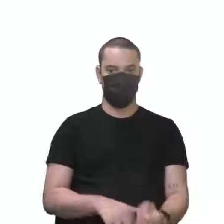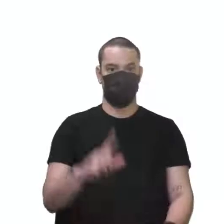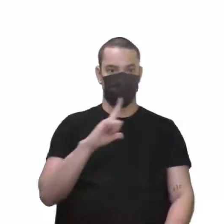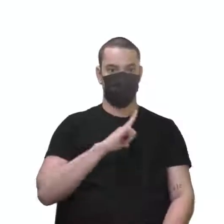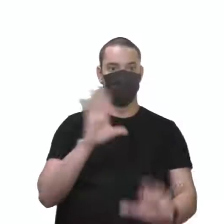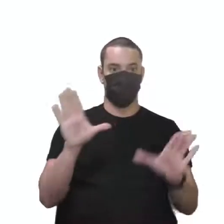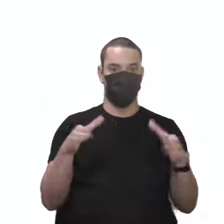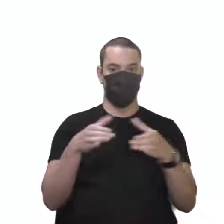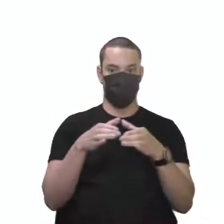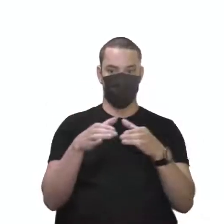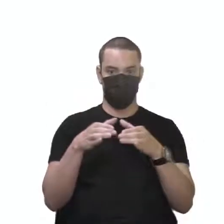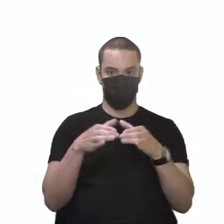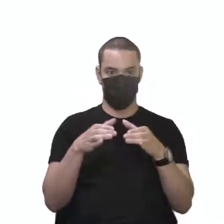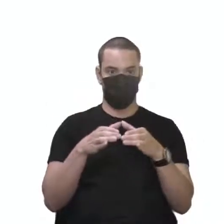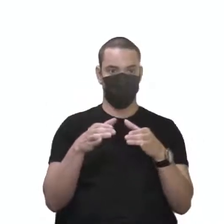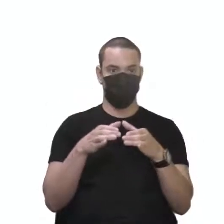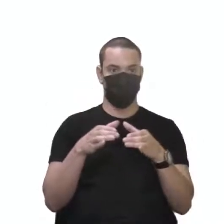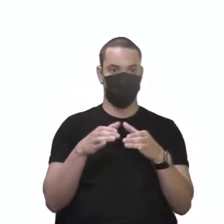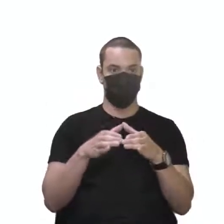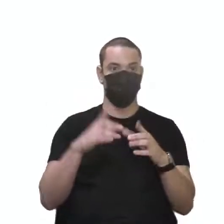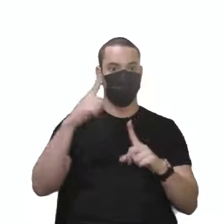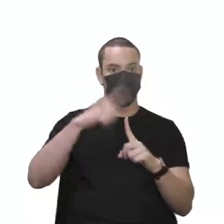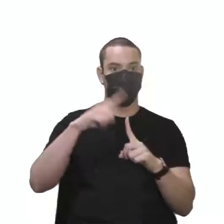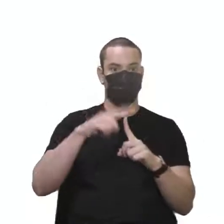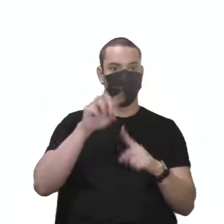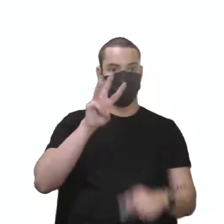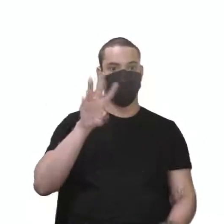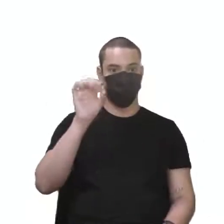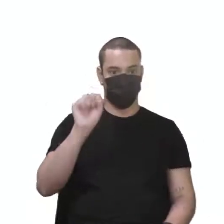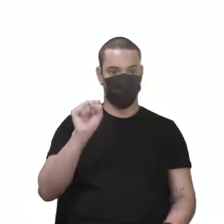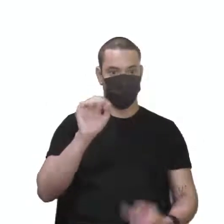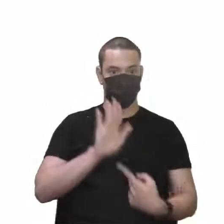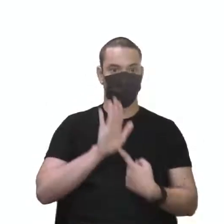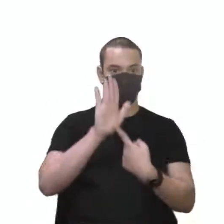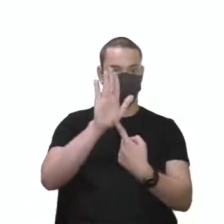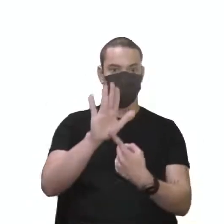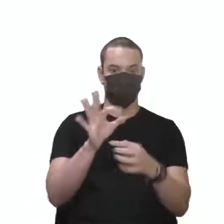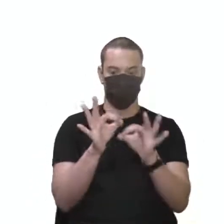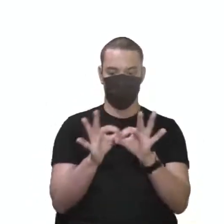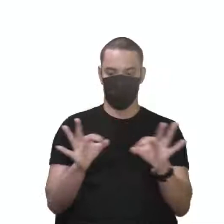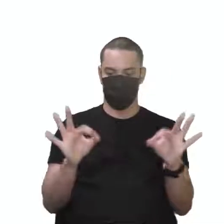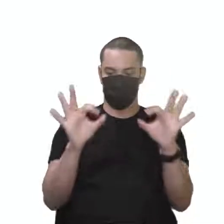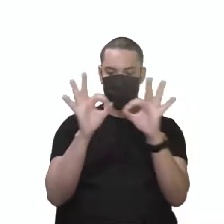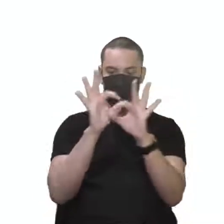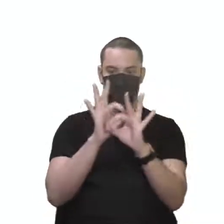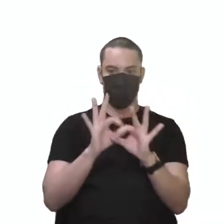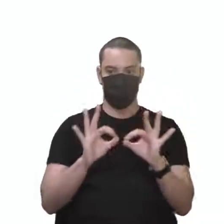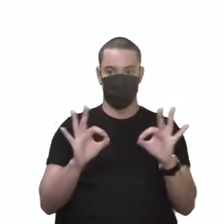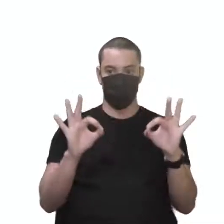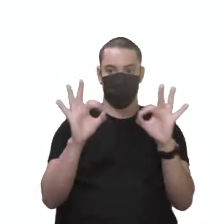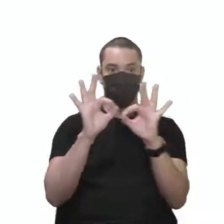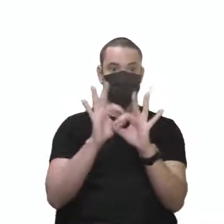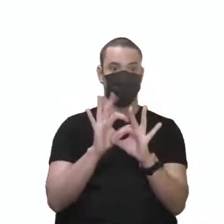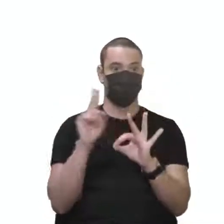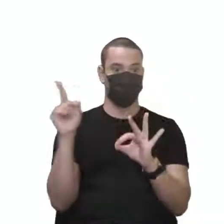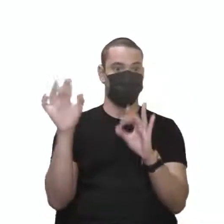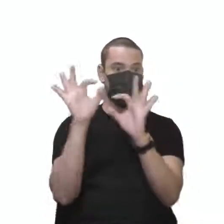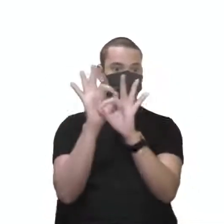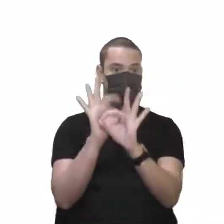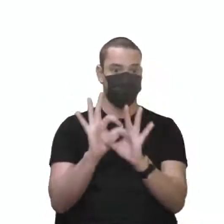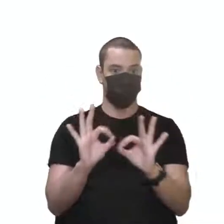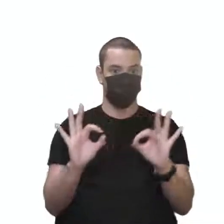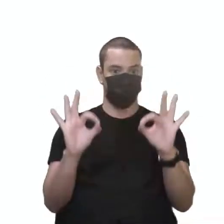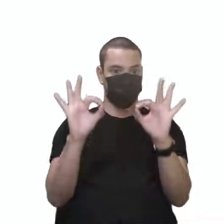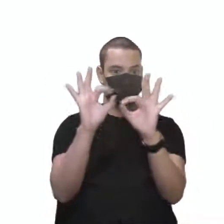bactérias tipo 3S que apresentam cápsulas, tá? Essas bactérias que